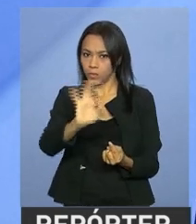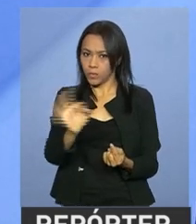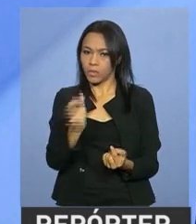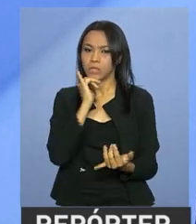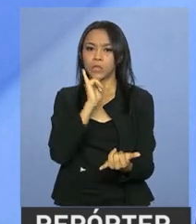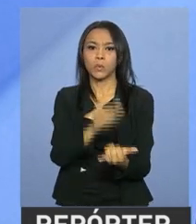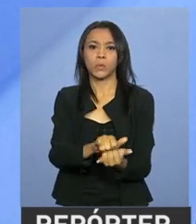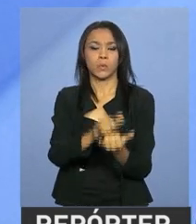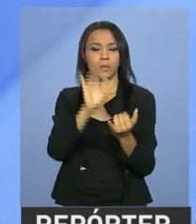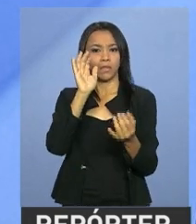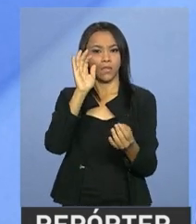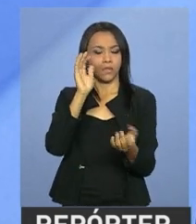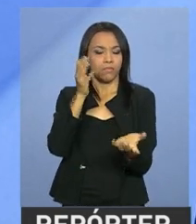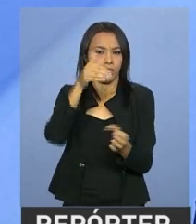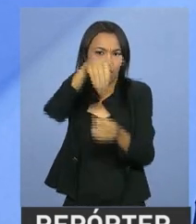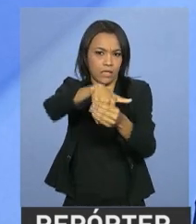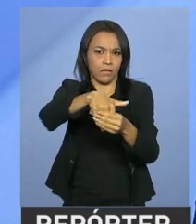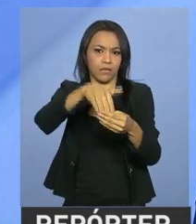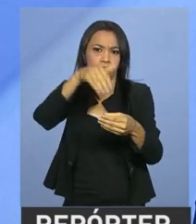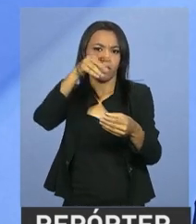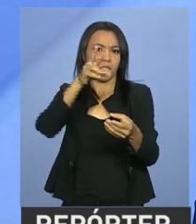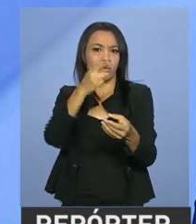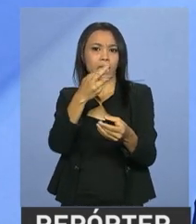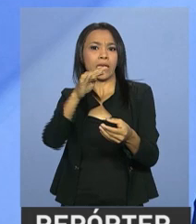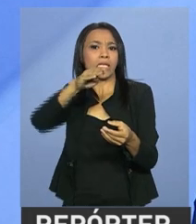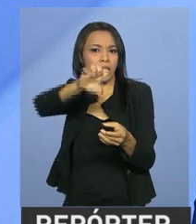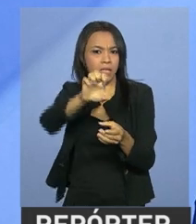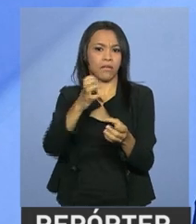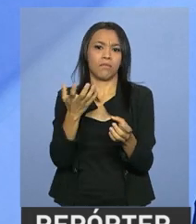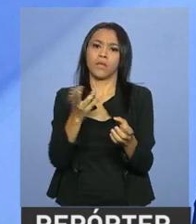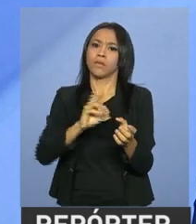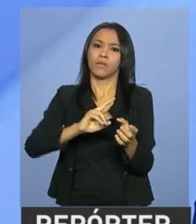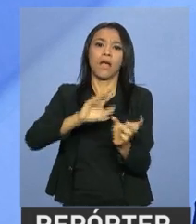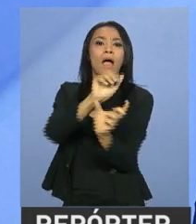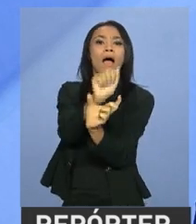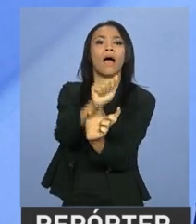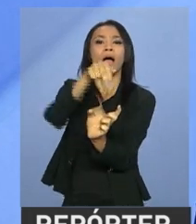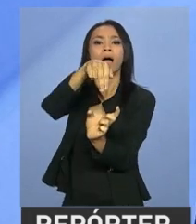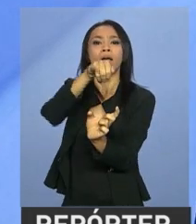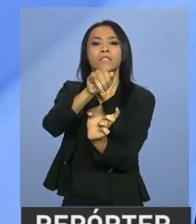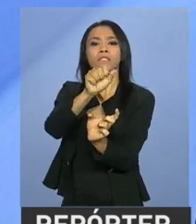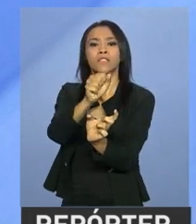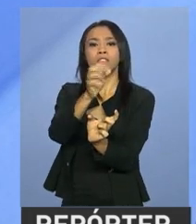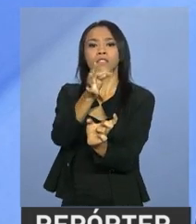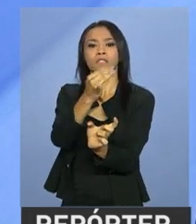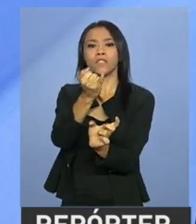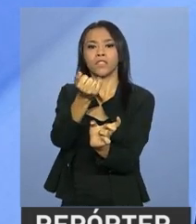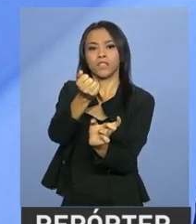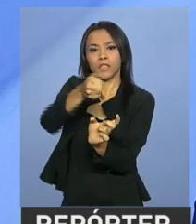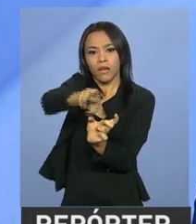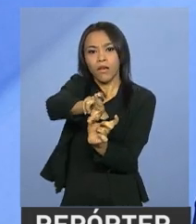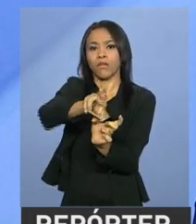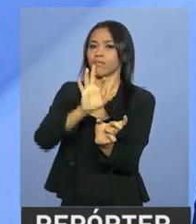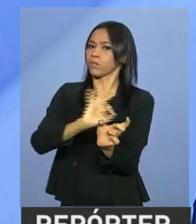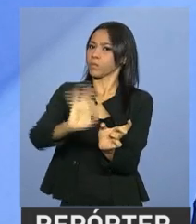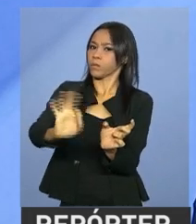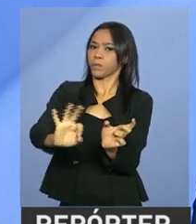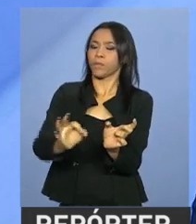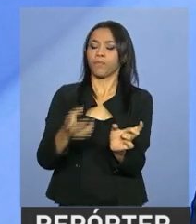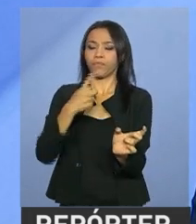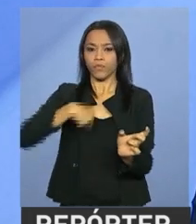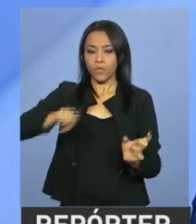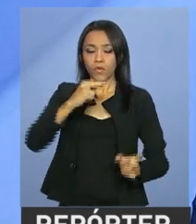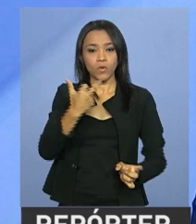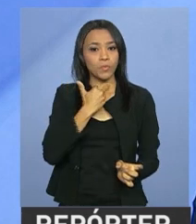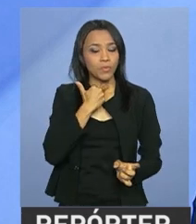já que o projeto que foi encaminhado pela sociedade, pelo Ministério Público, trata da tipificação de um crime, nós não